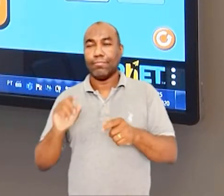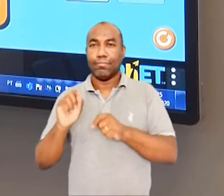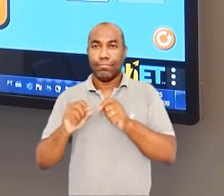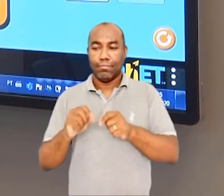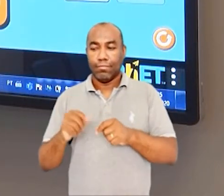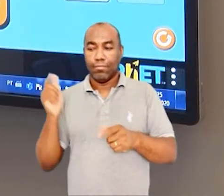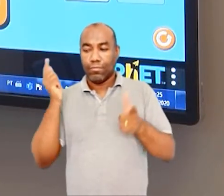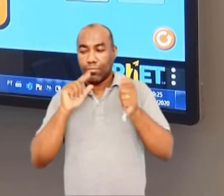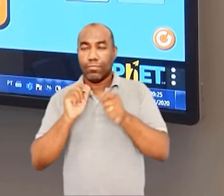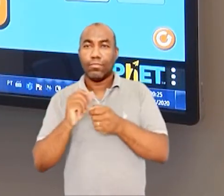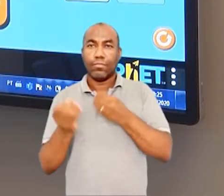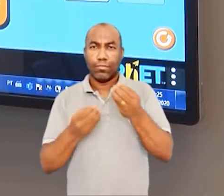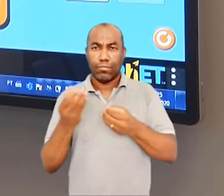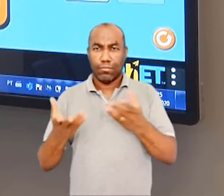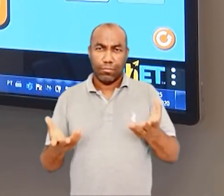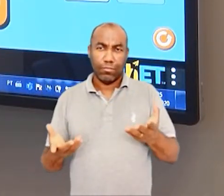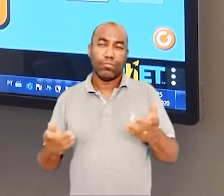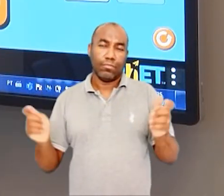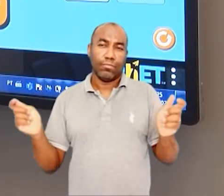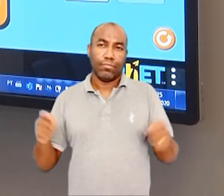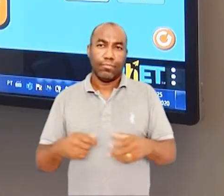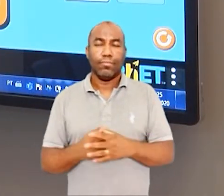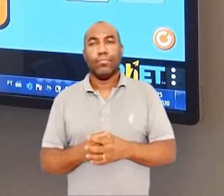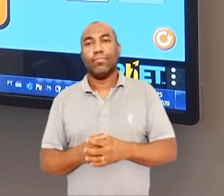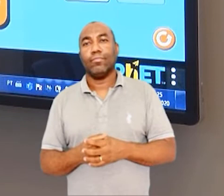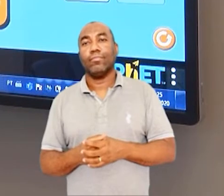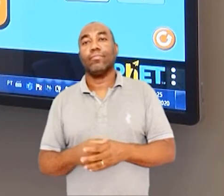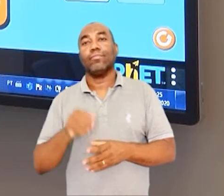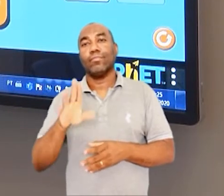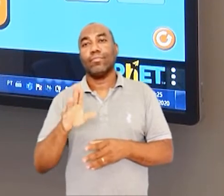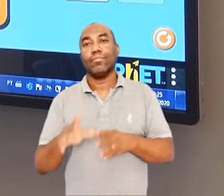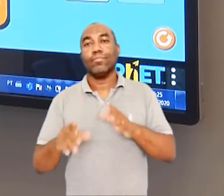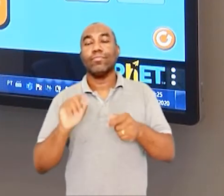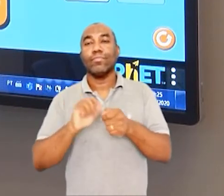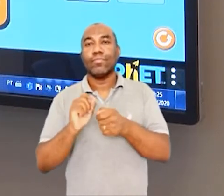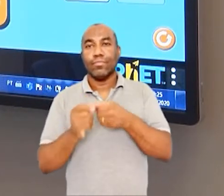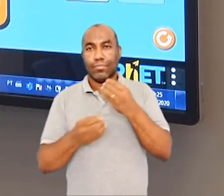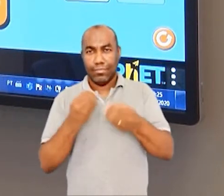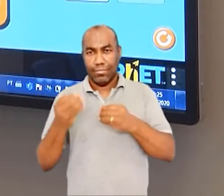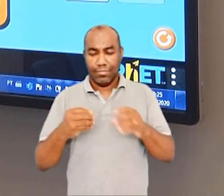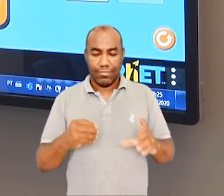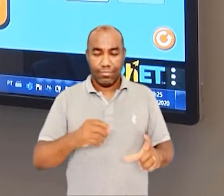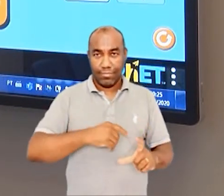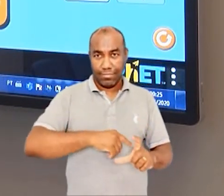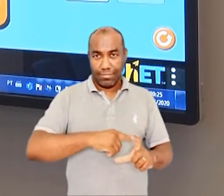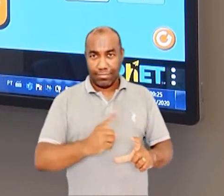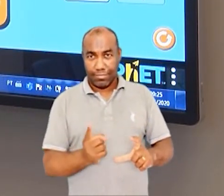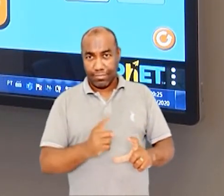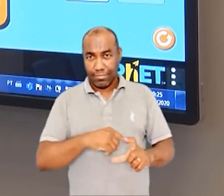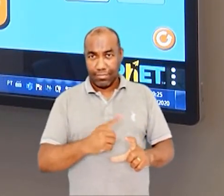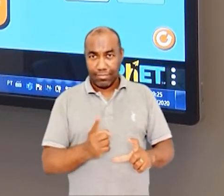lá, vamos abrir o circuito. Aqui nós temos um circuito bem